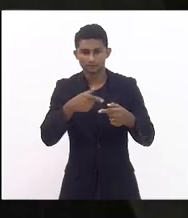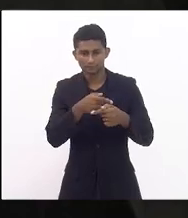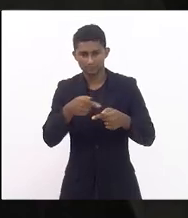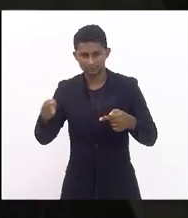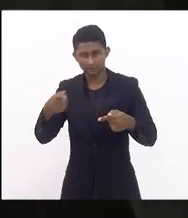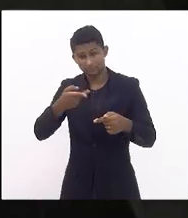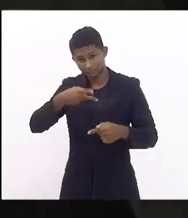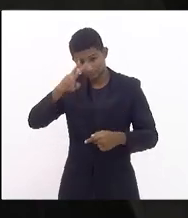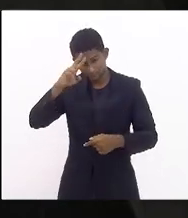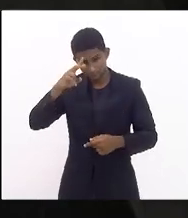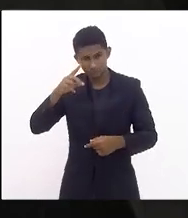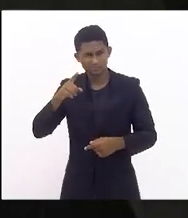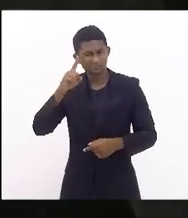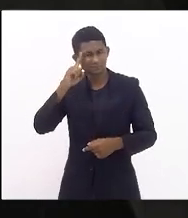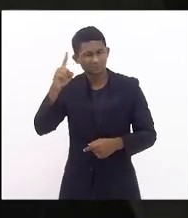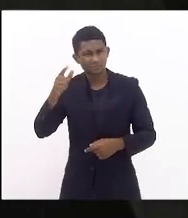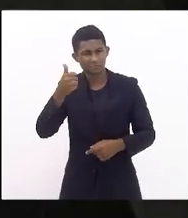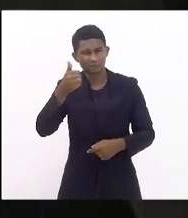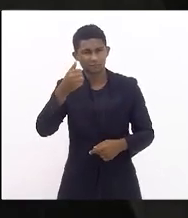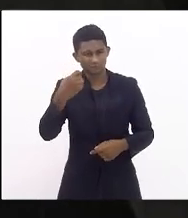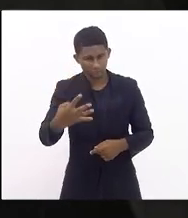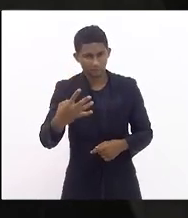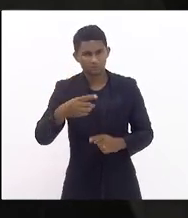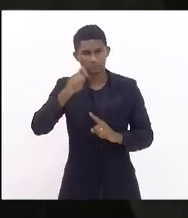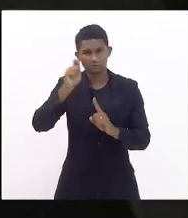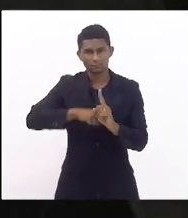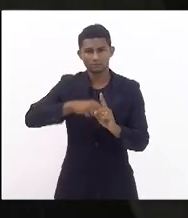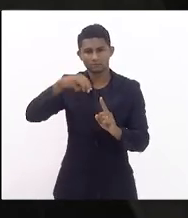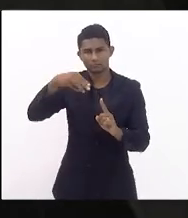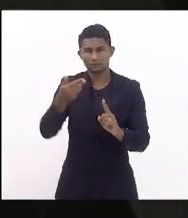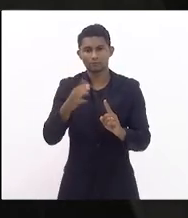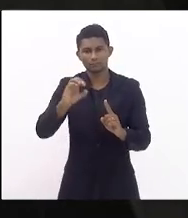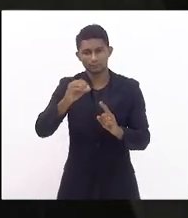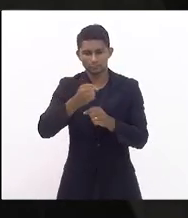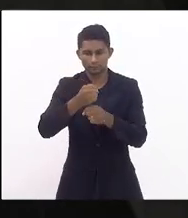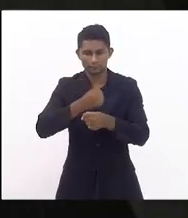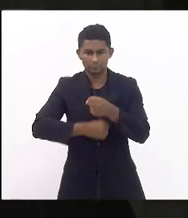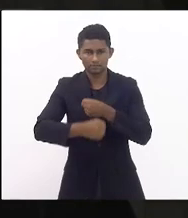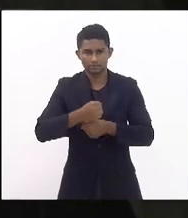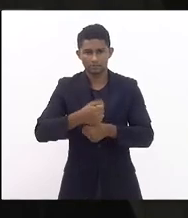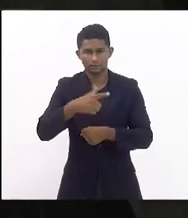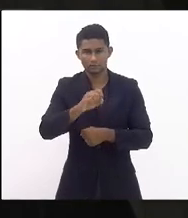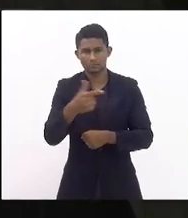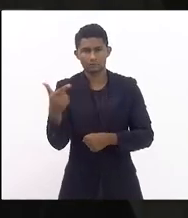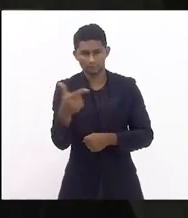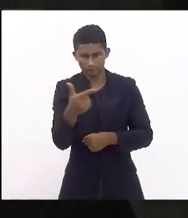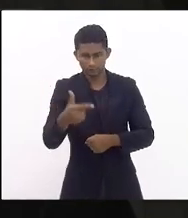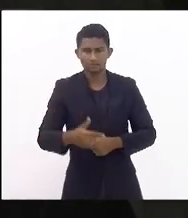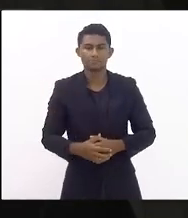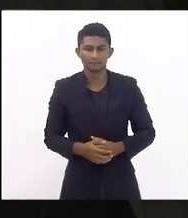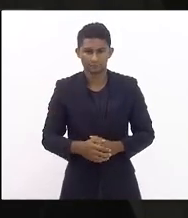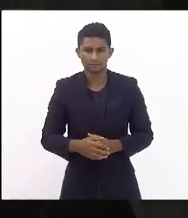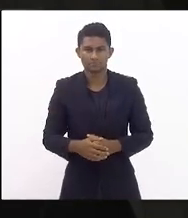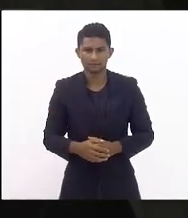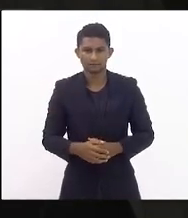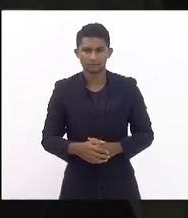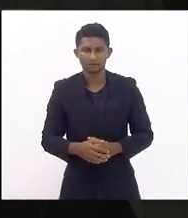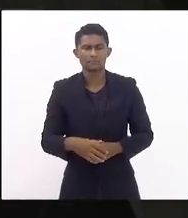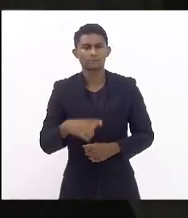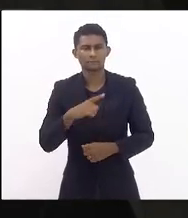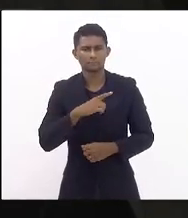na segunda-feira, dia 14 de março de 2022,